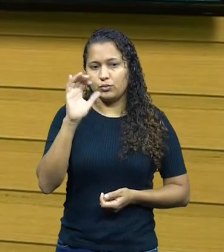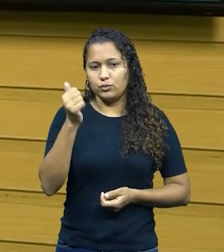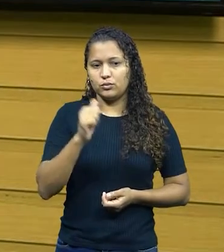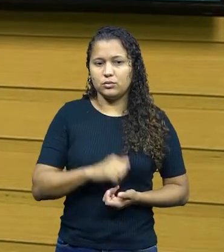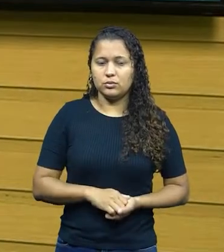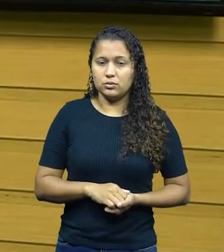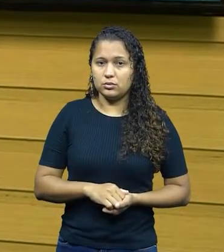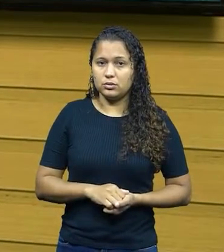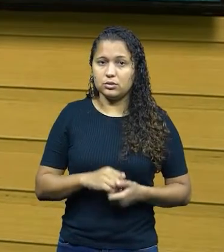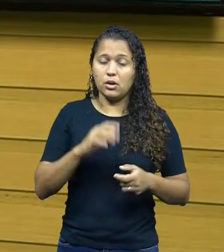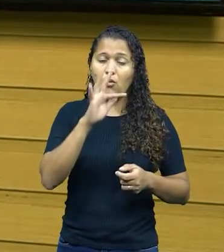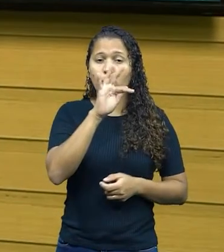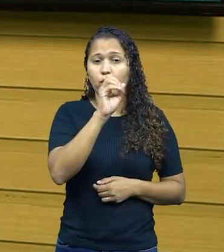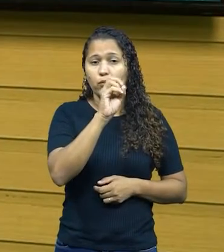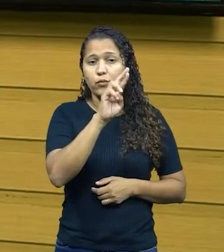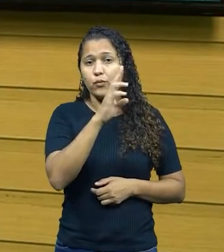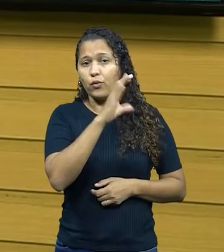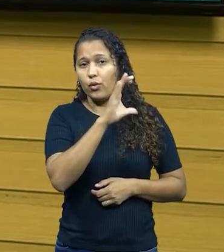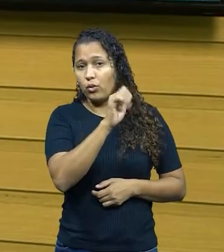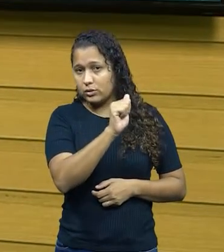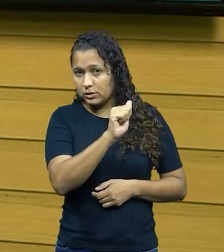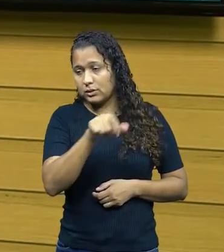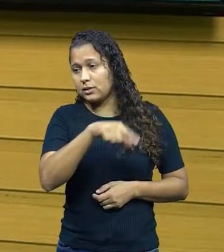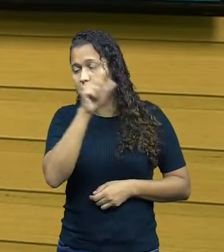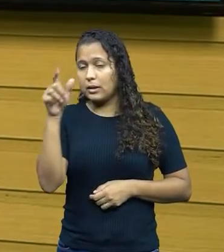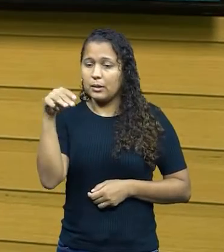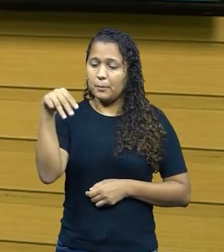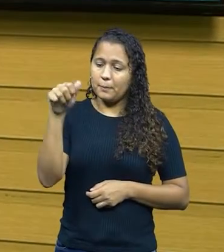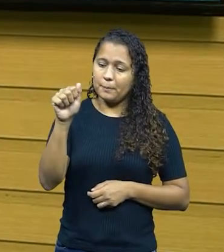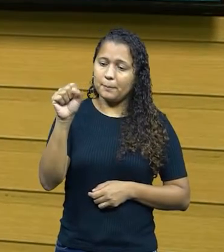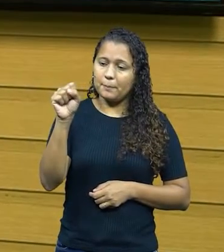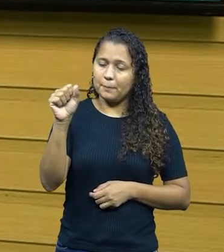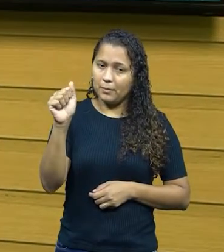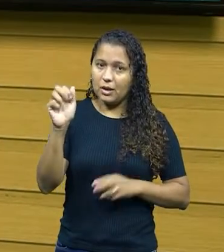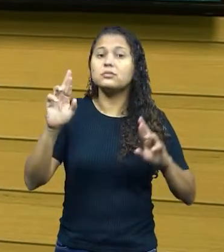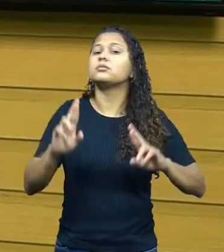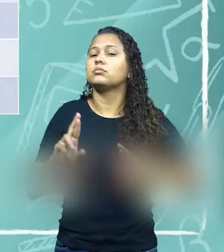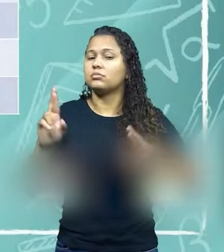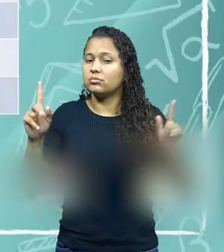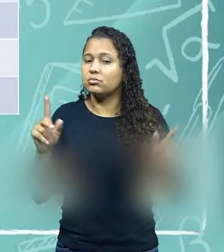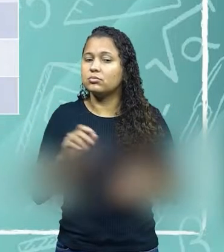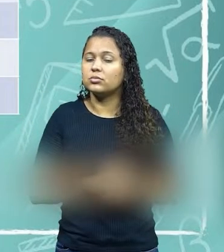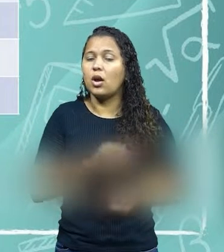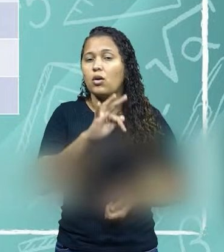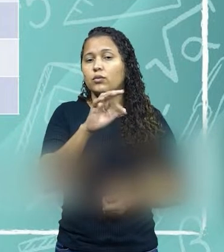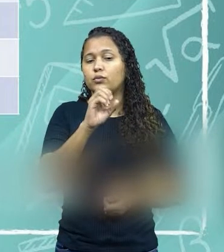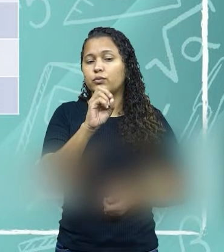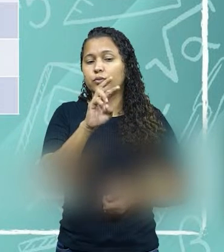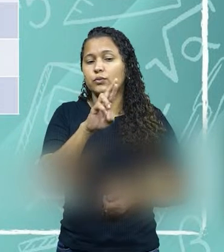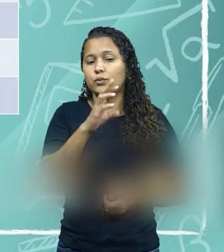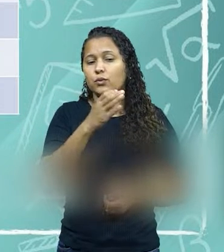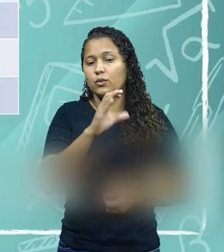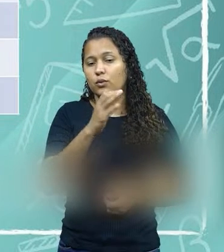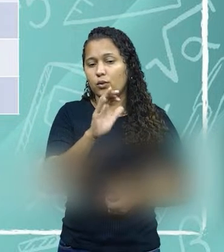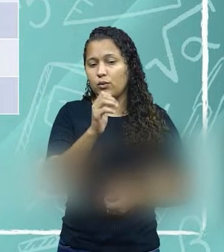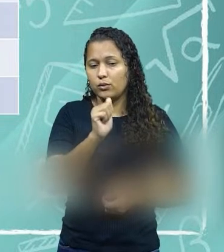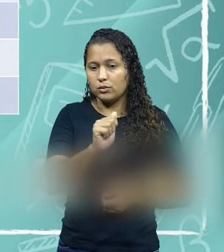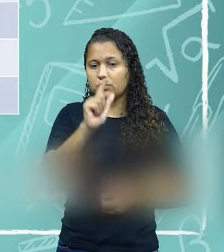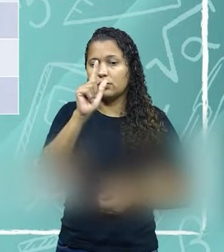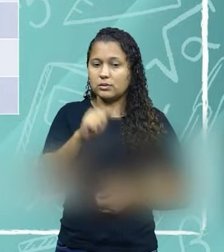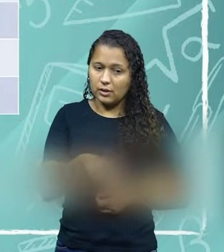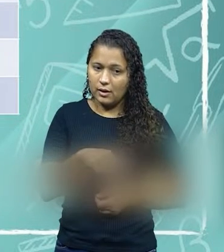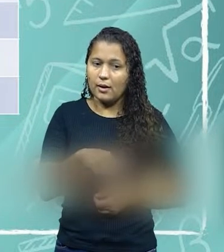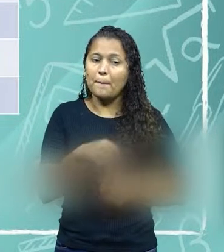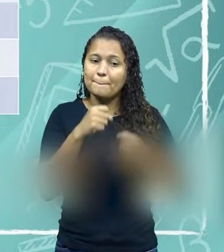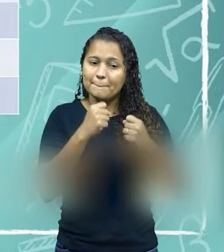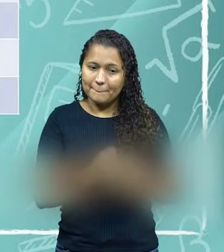falei que peso é diferente de massa lá na nossa aula anterior? Pois é, a força vem